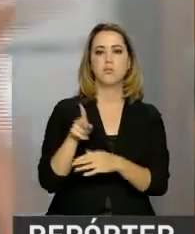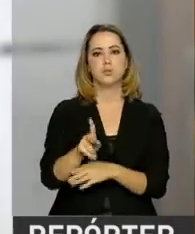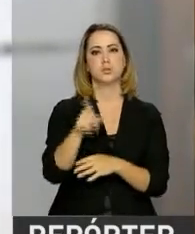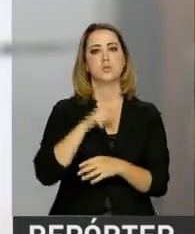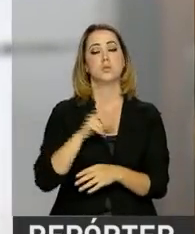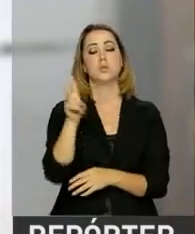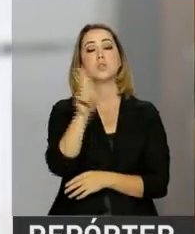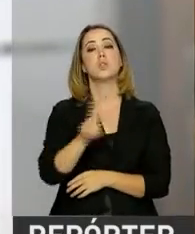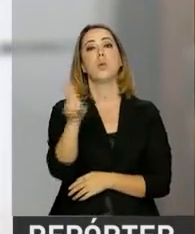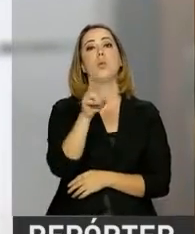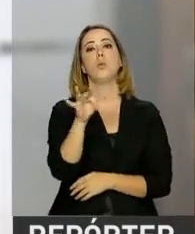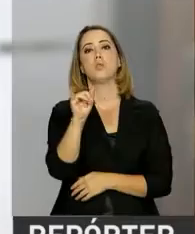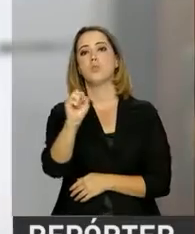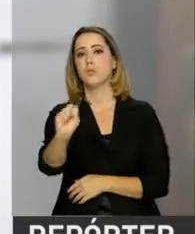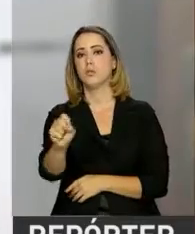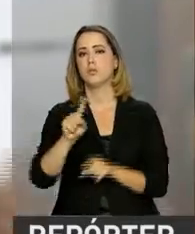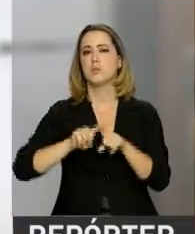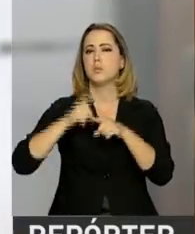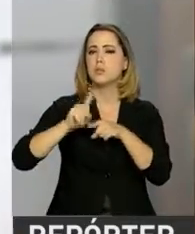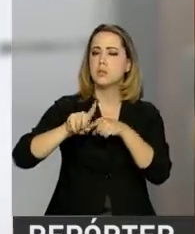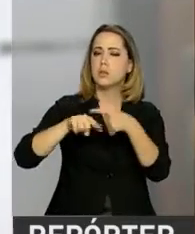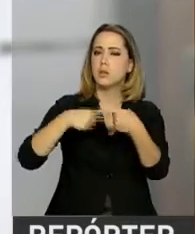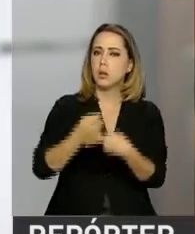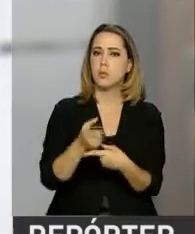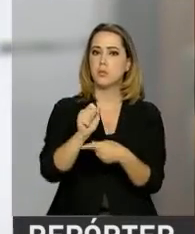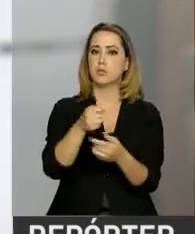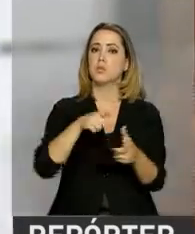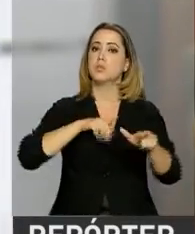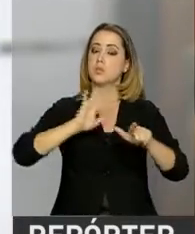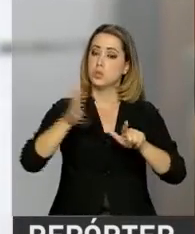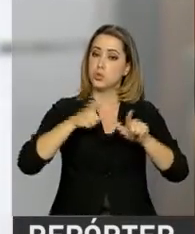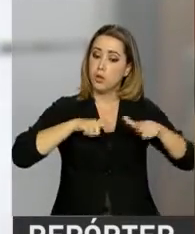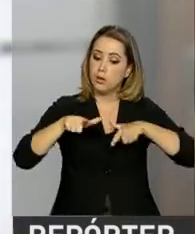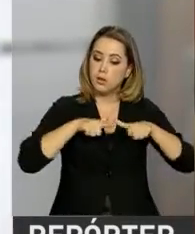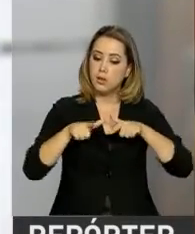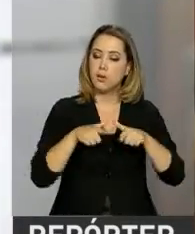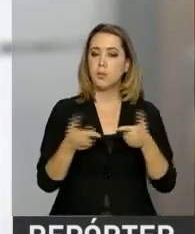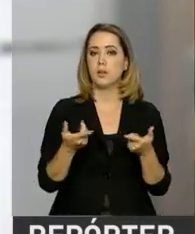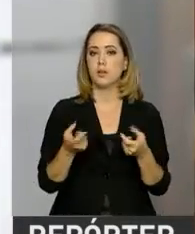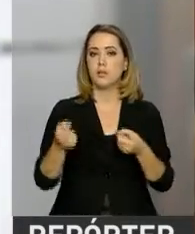mas depois quando você tiver condições, estiver trabalhando na sua área, então vai retornar para você.